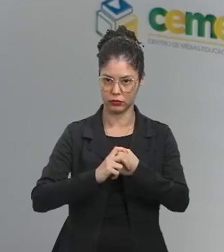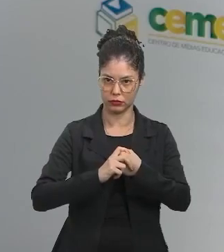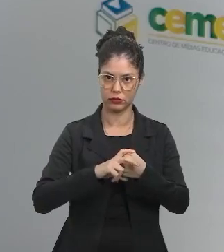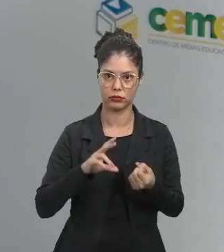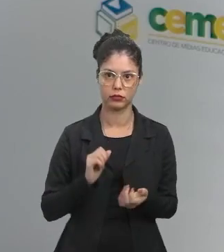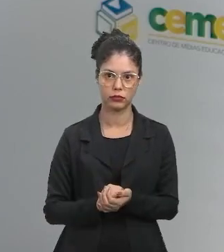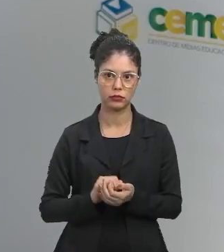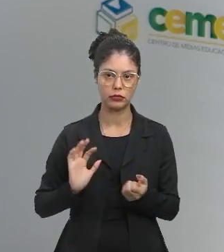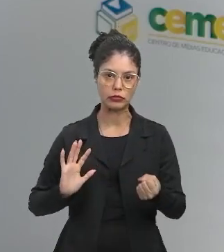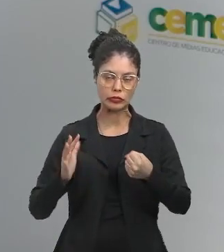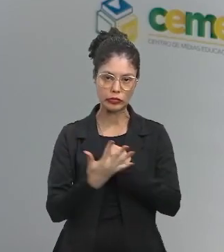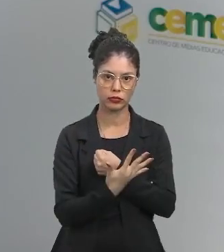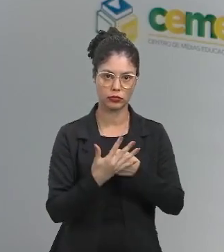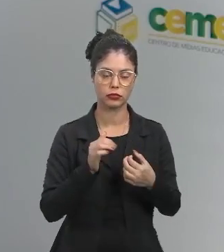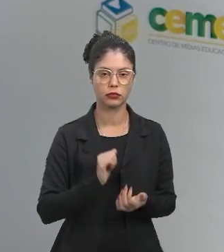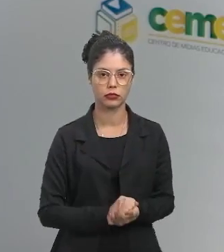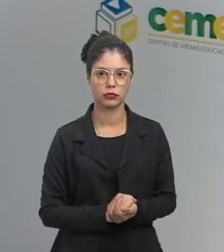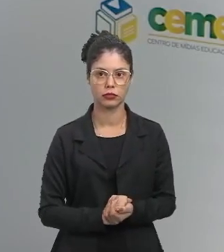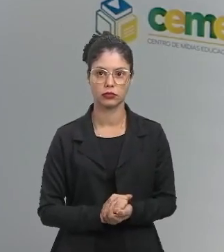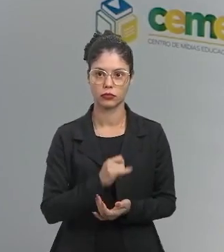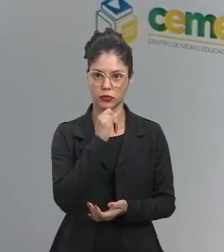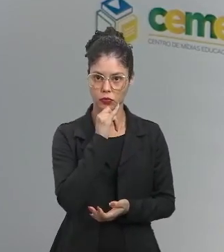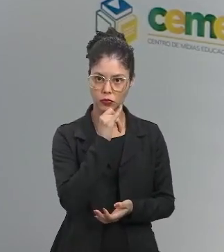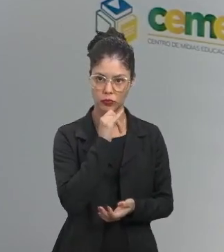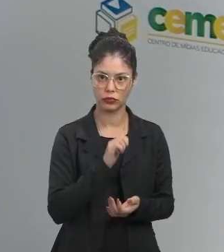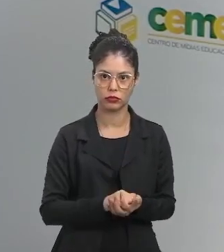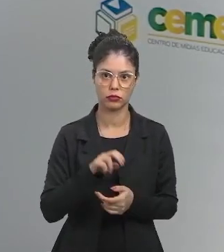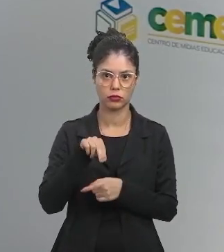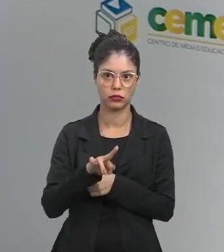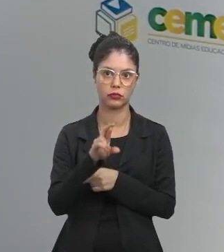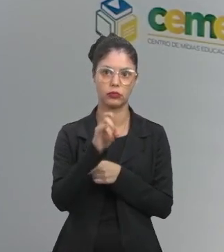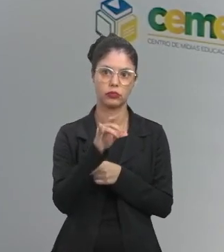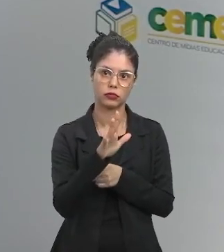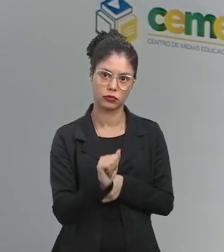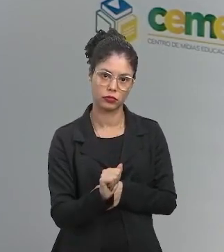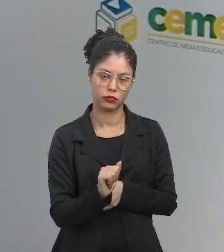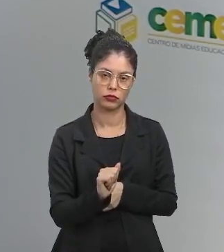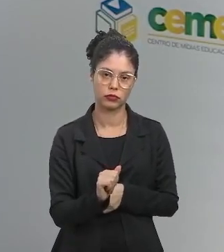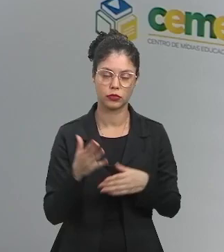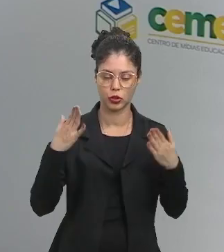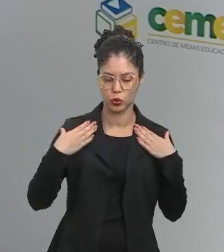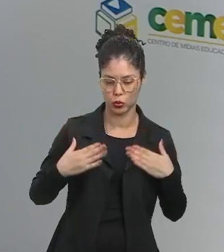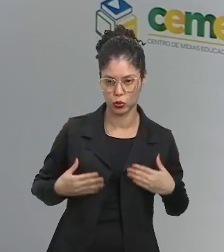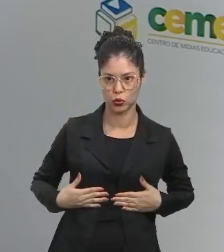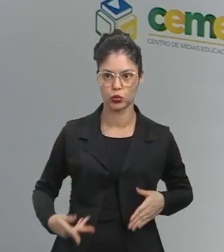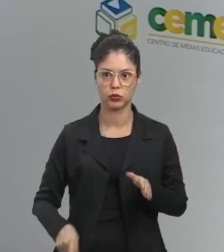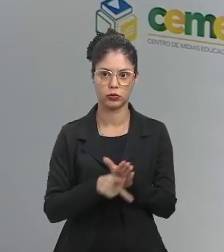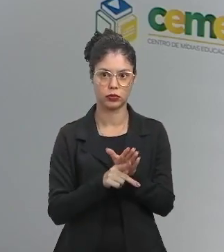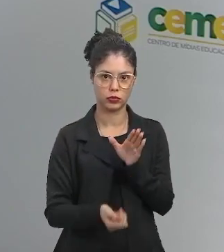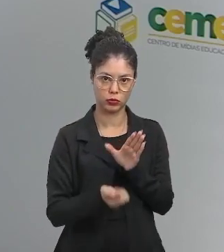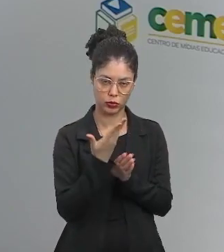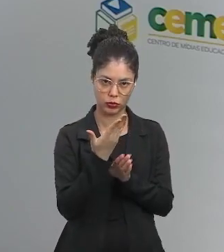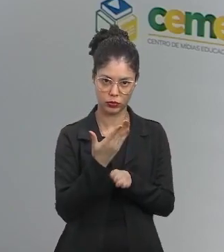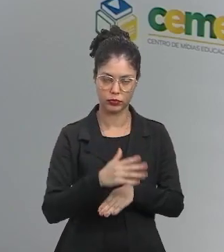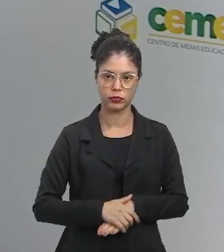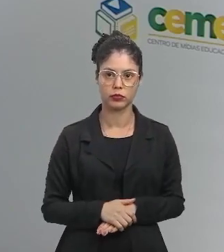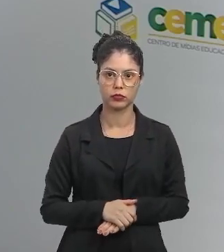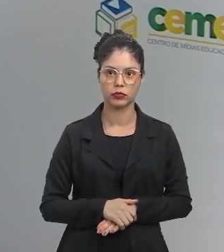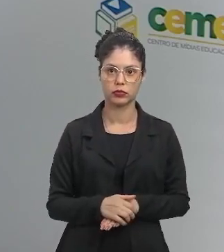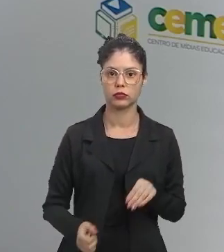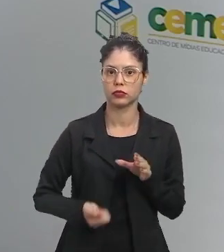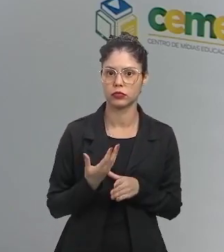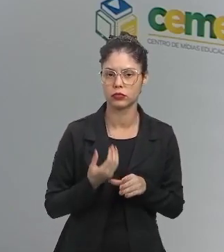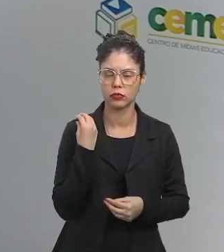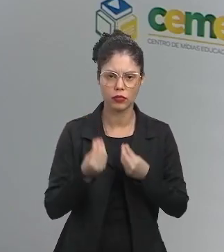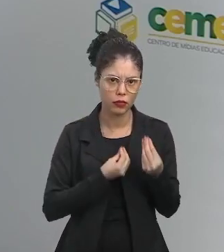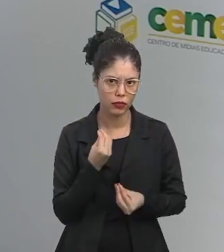o coronavírus, por exemplo, ele é neutralizado por anticorpos produzidos por nós. Tá? Como é que nós vamos produzir